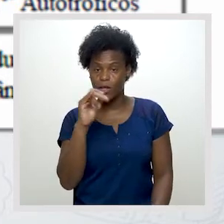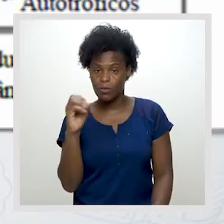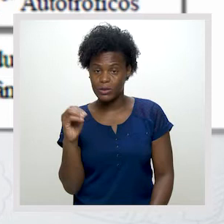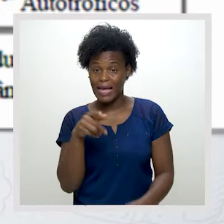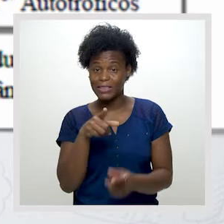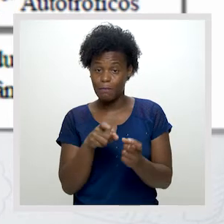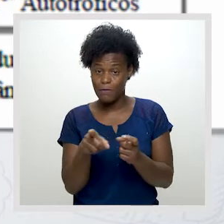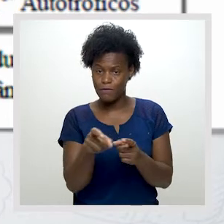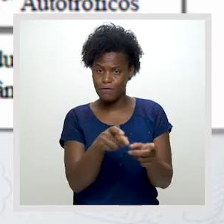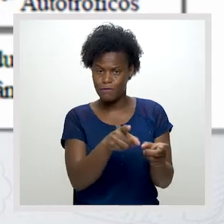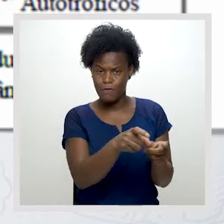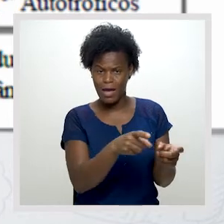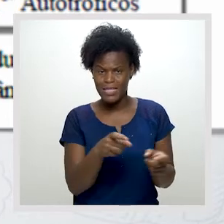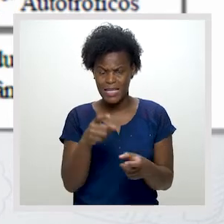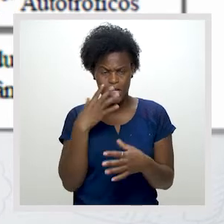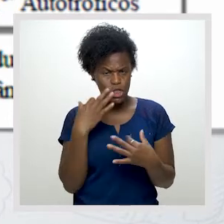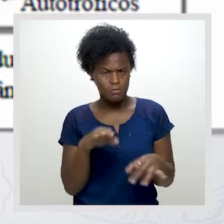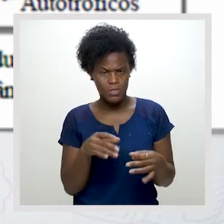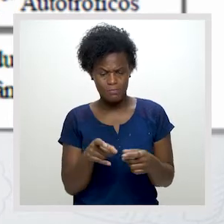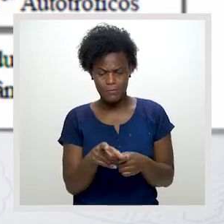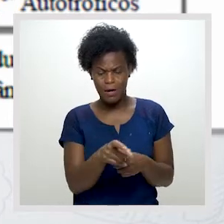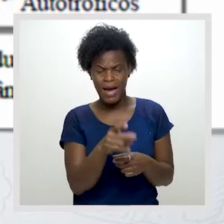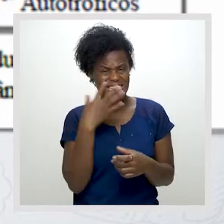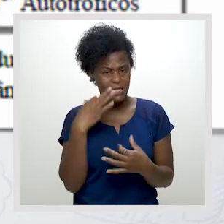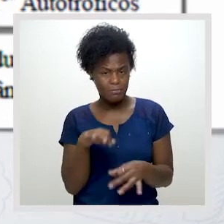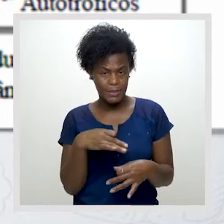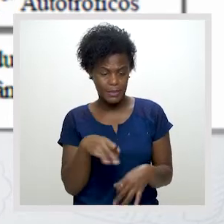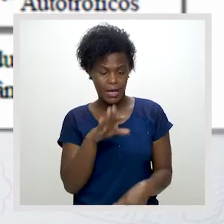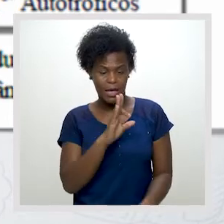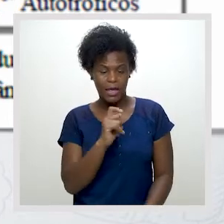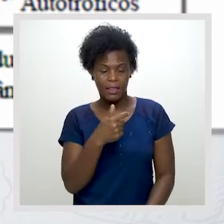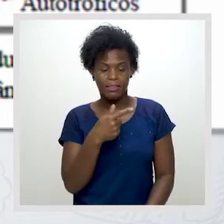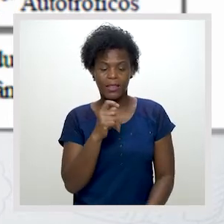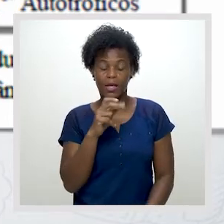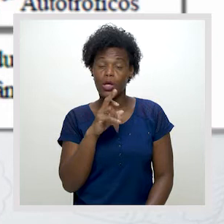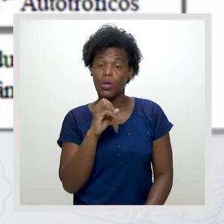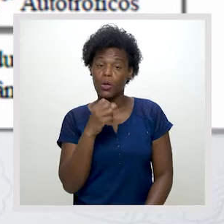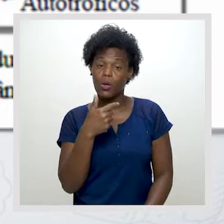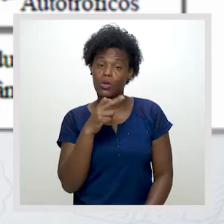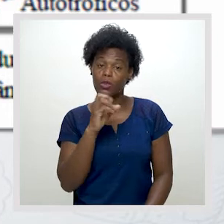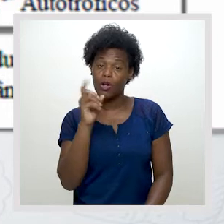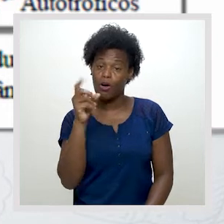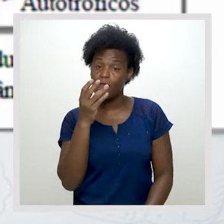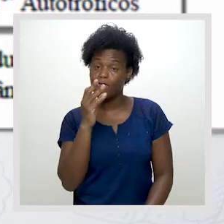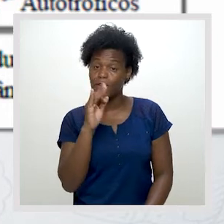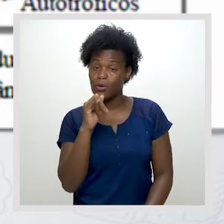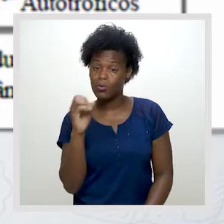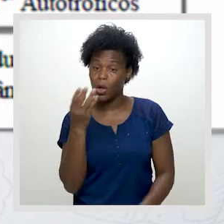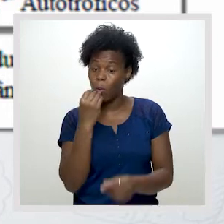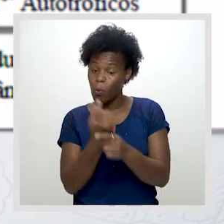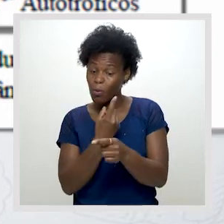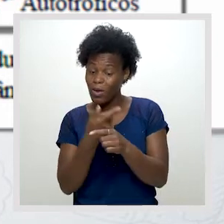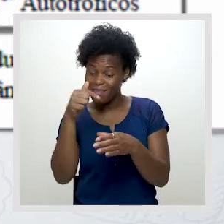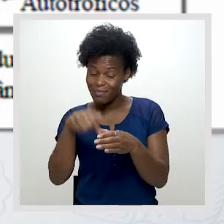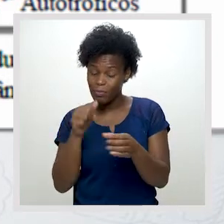Eram bactérias simples, heterotróficos, e dependiam dos nutrientes que existiam nos